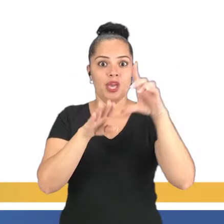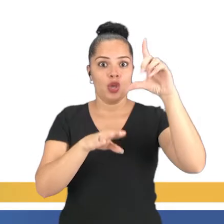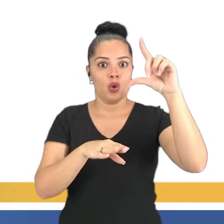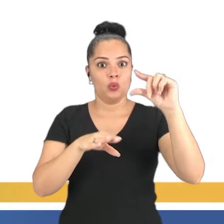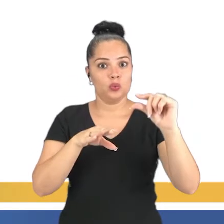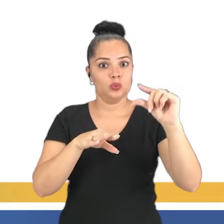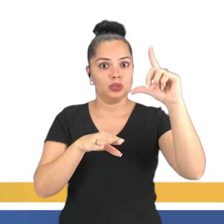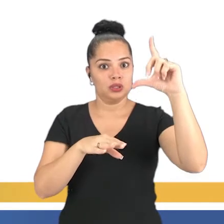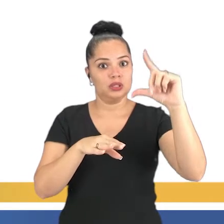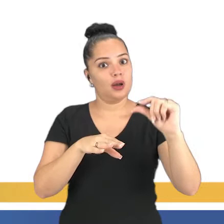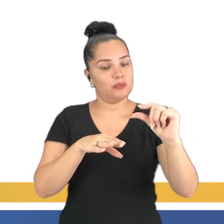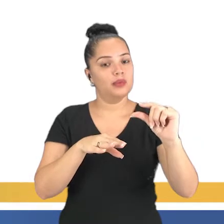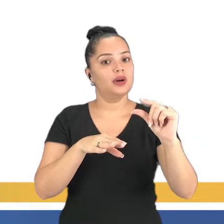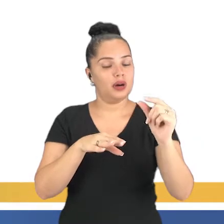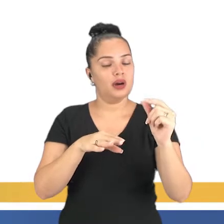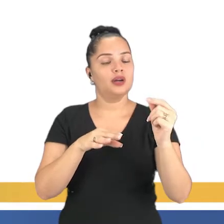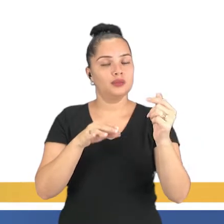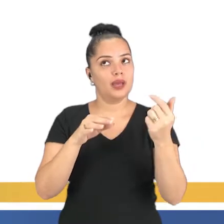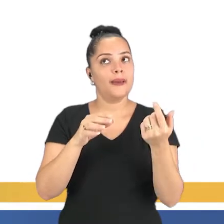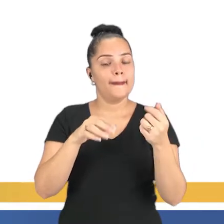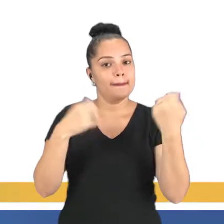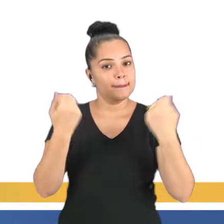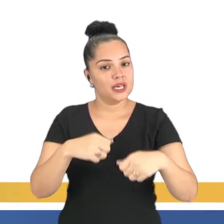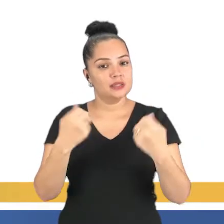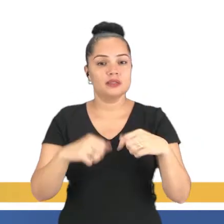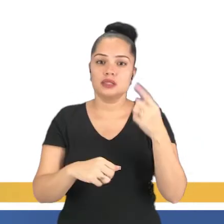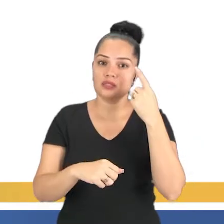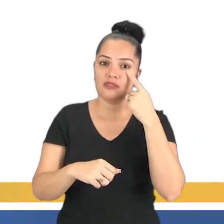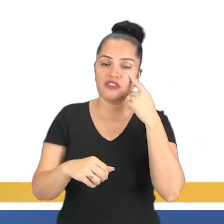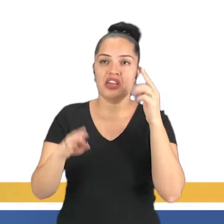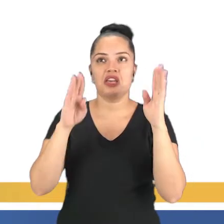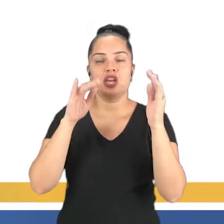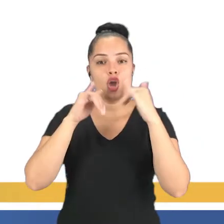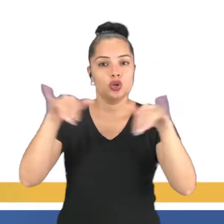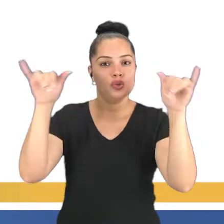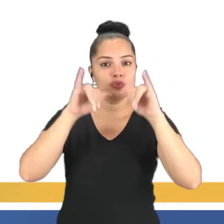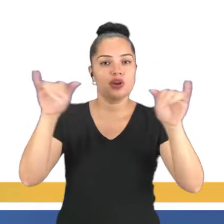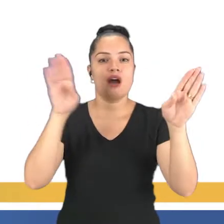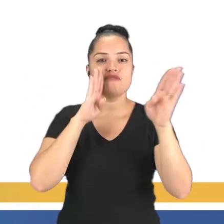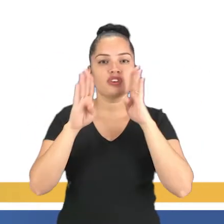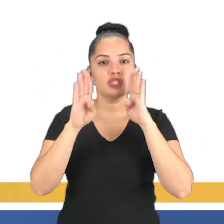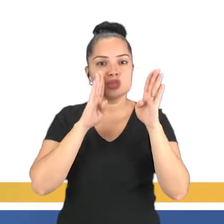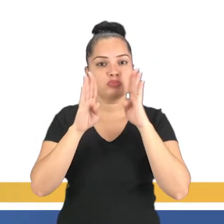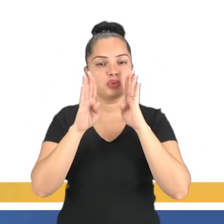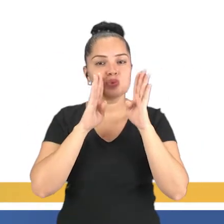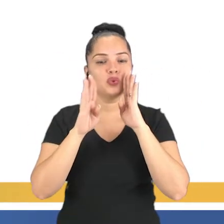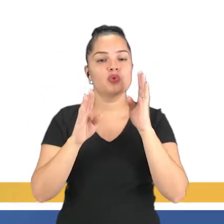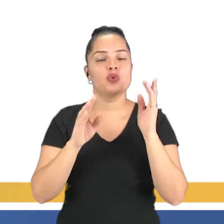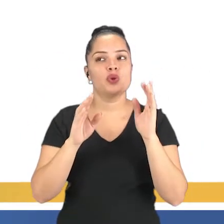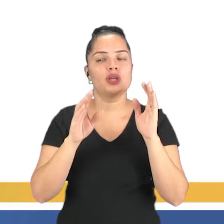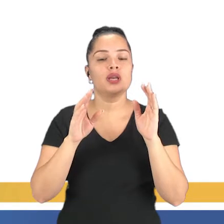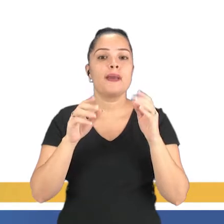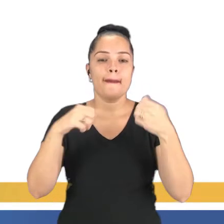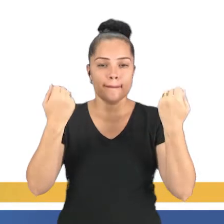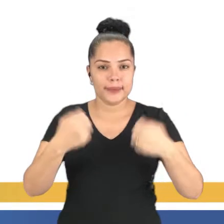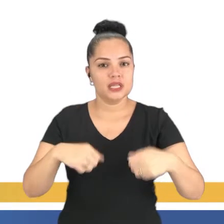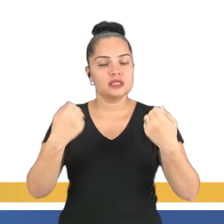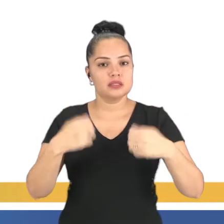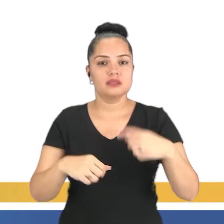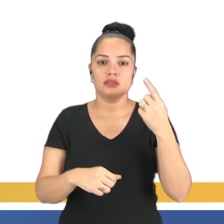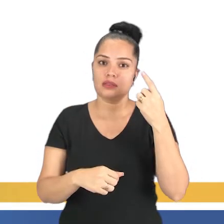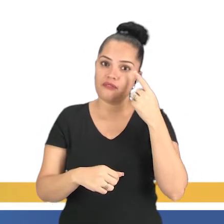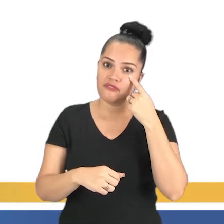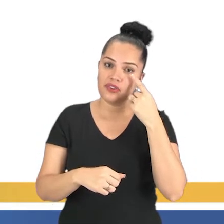elemento dependerá de onde será divulgado. Facebook, blog, por exemplo, né? Por isso, atente-se aos tamanhos